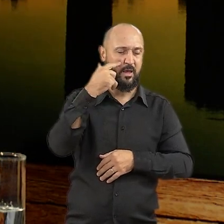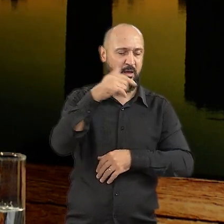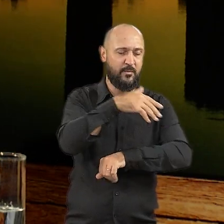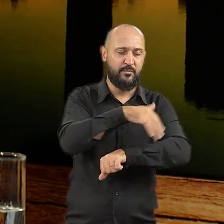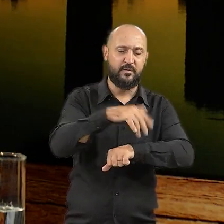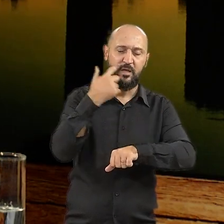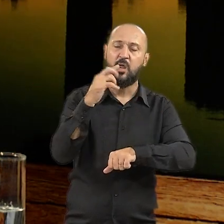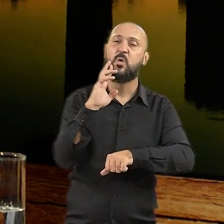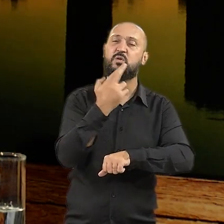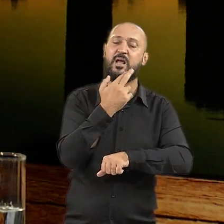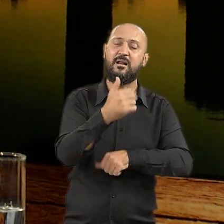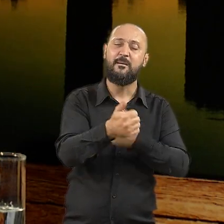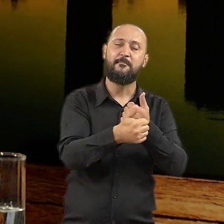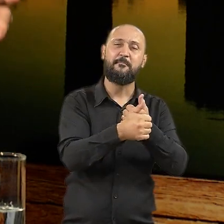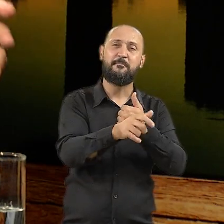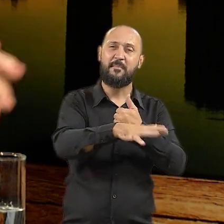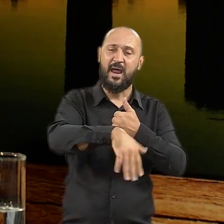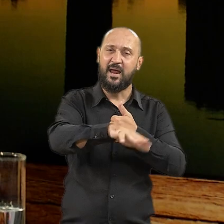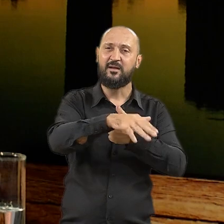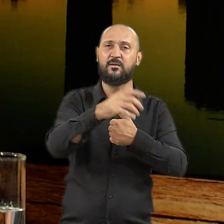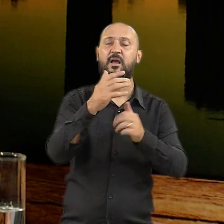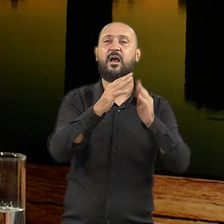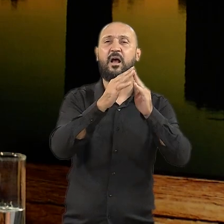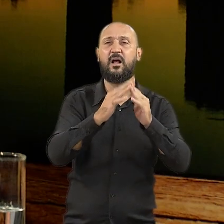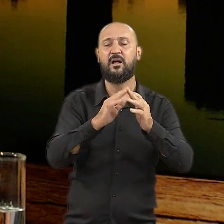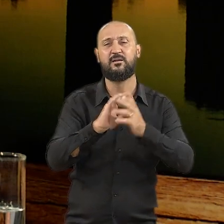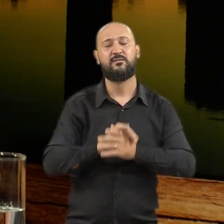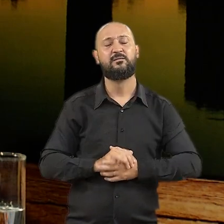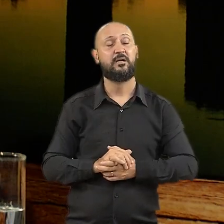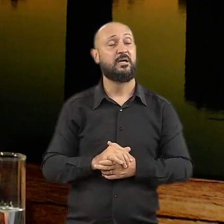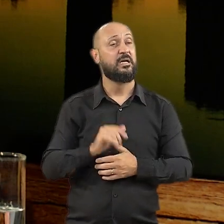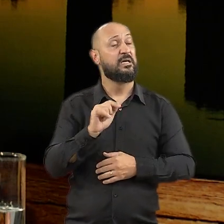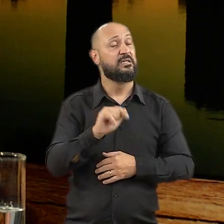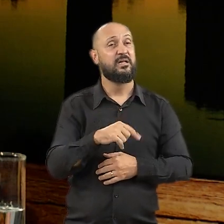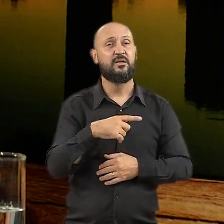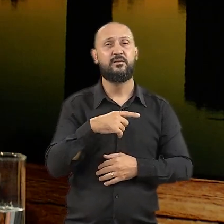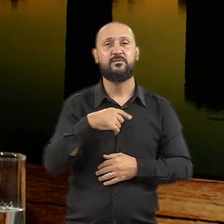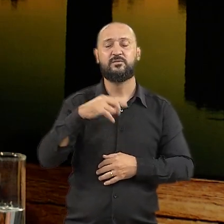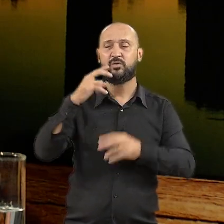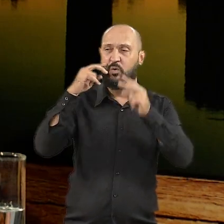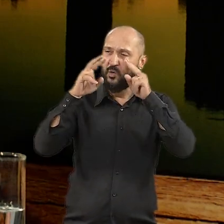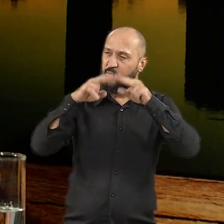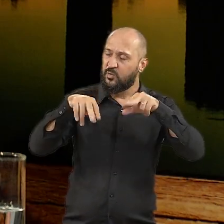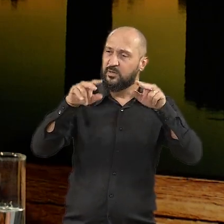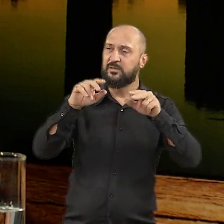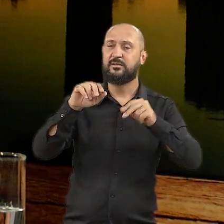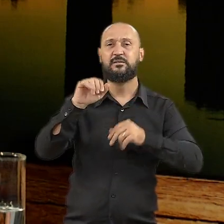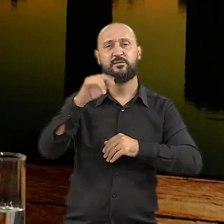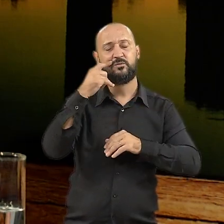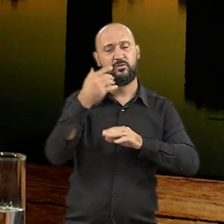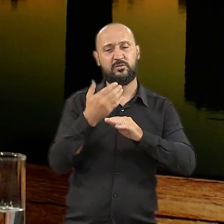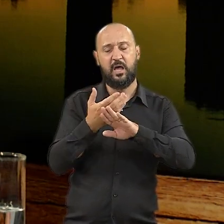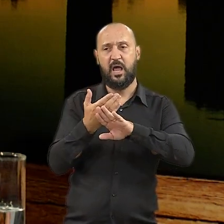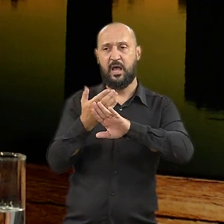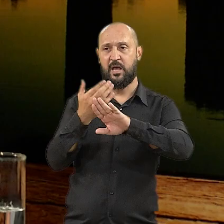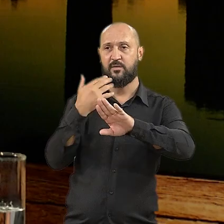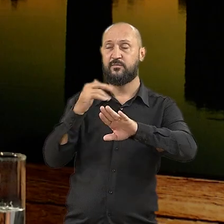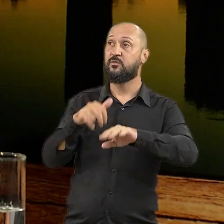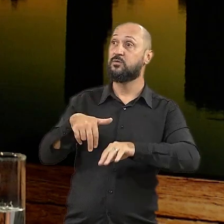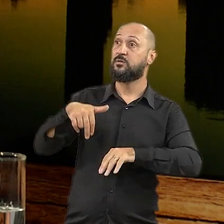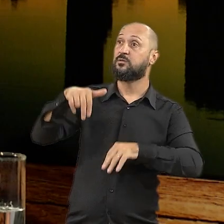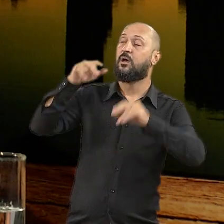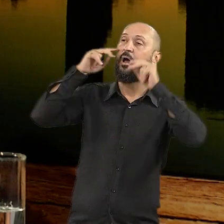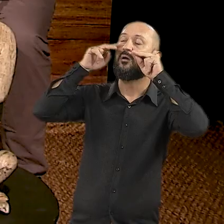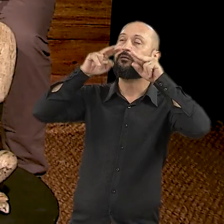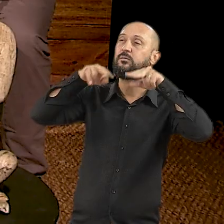aquele restaurante Aruanã, era ali a casa que eu morava ali. E dali é o seguinte, você tem um visual ali, se você se afastar um pouco